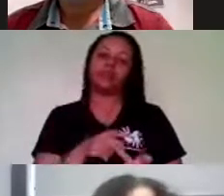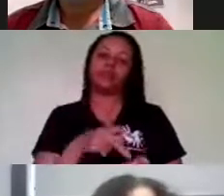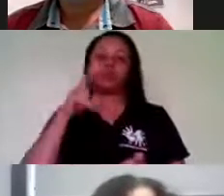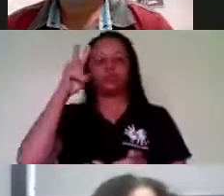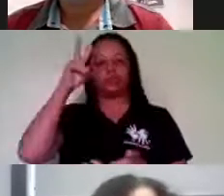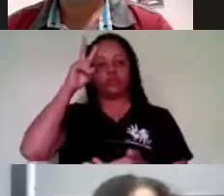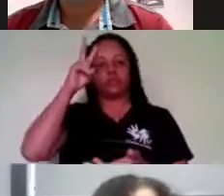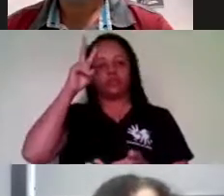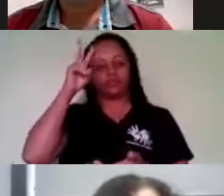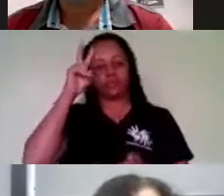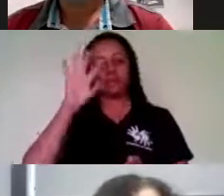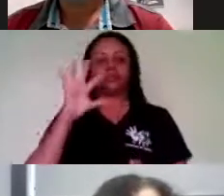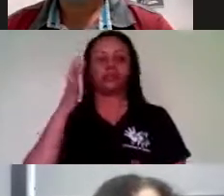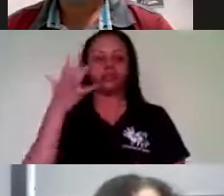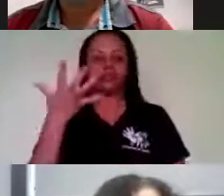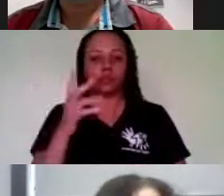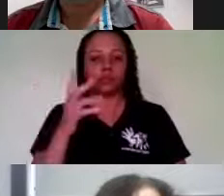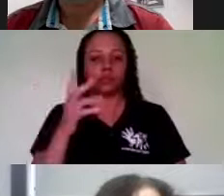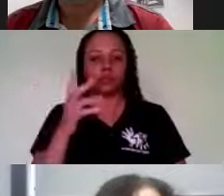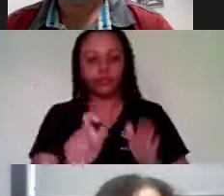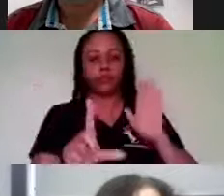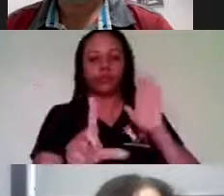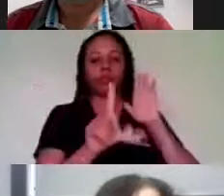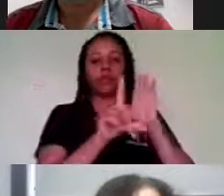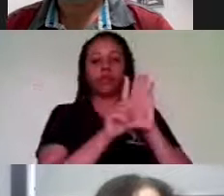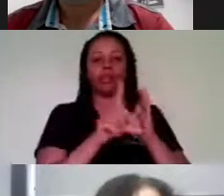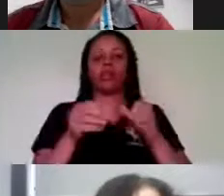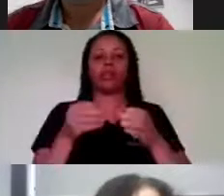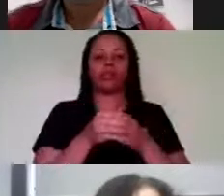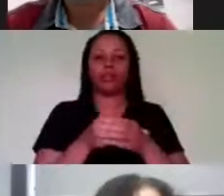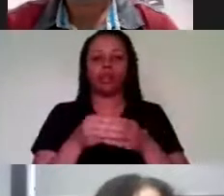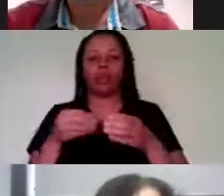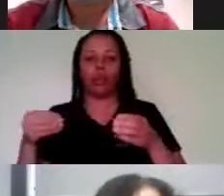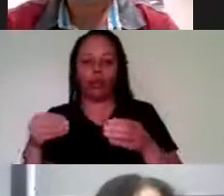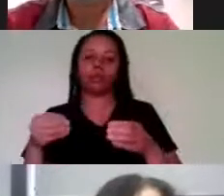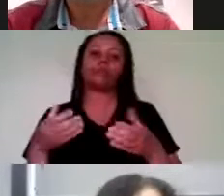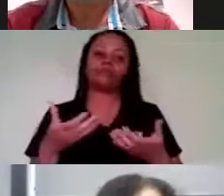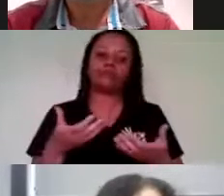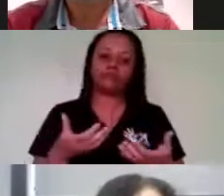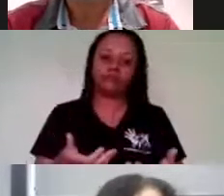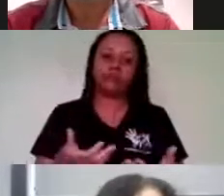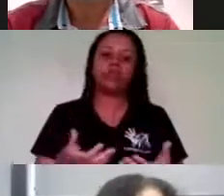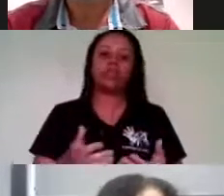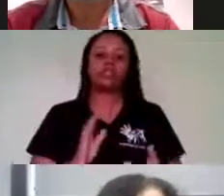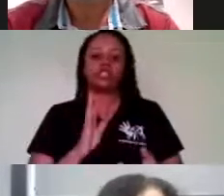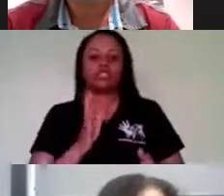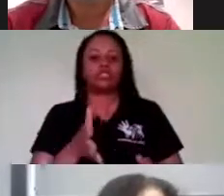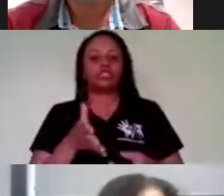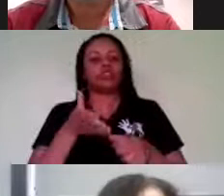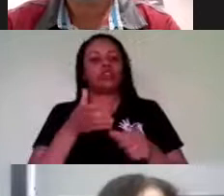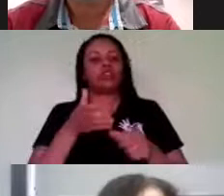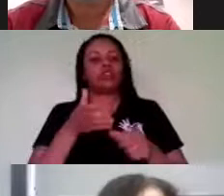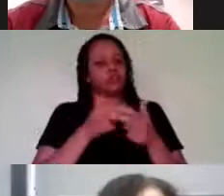com mais esse ataque à lei de cotas, né? Inclusive, o Clemente já fez vários livros, né? Eu acho